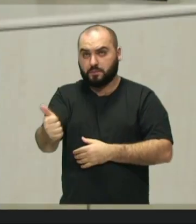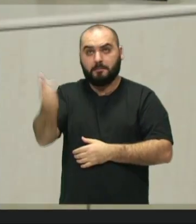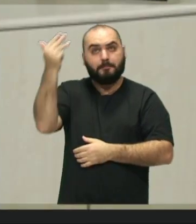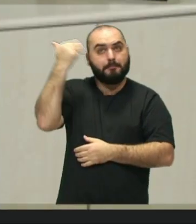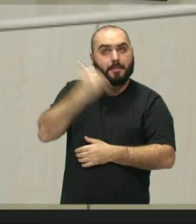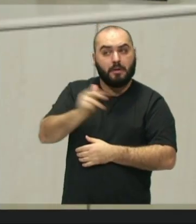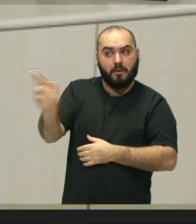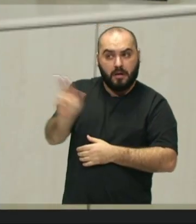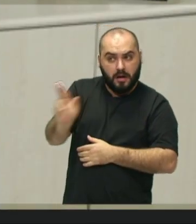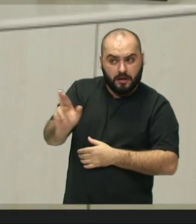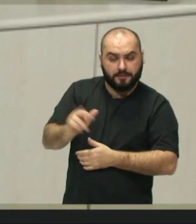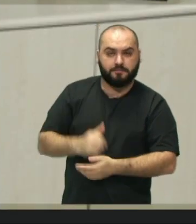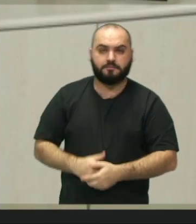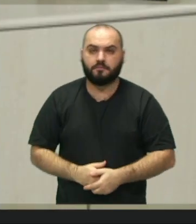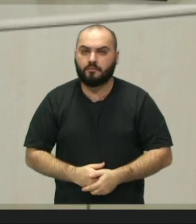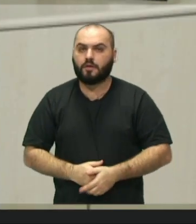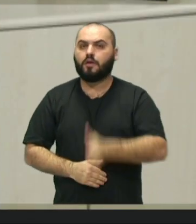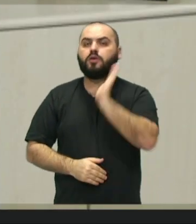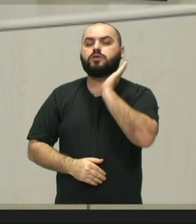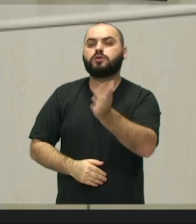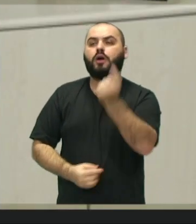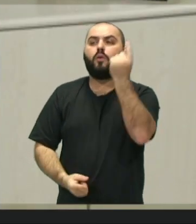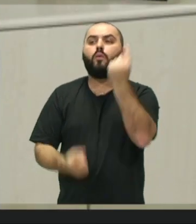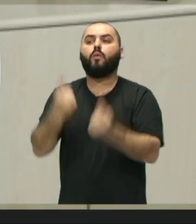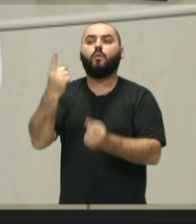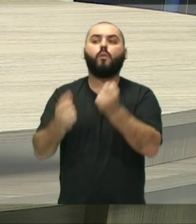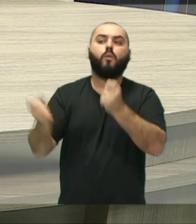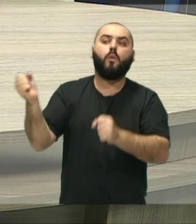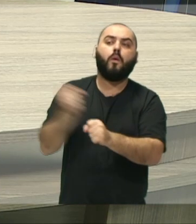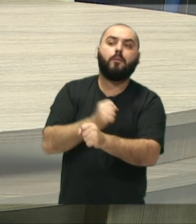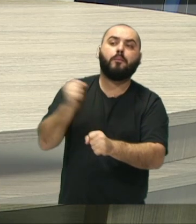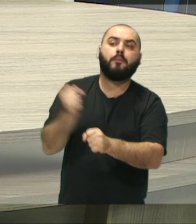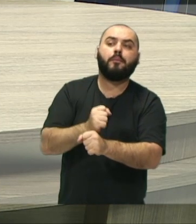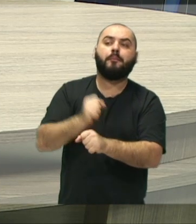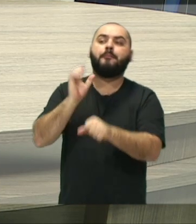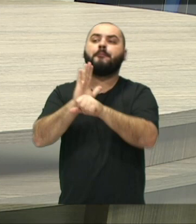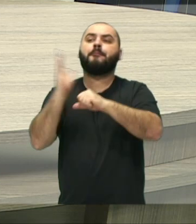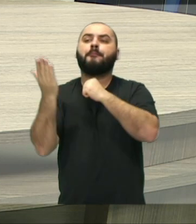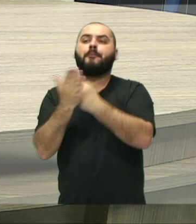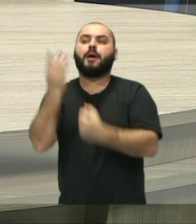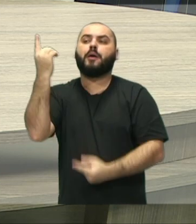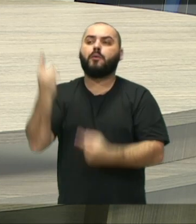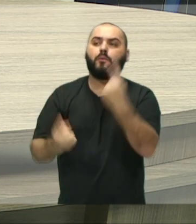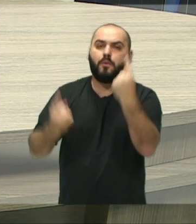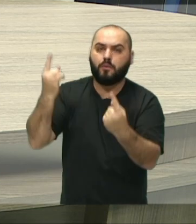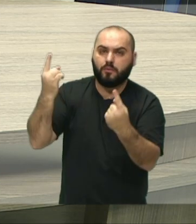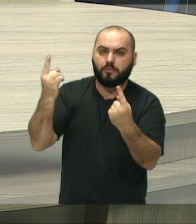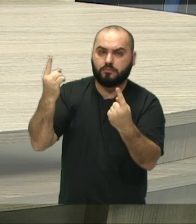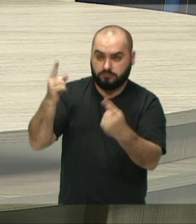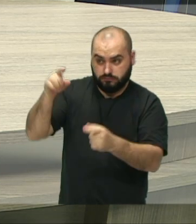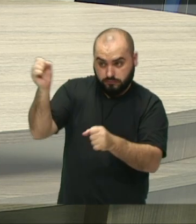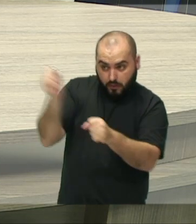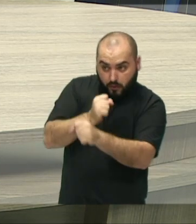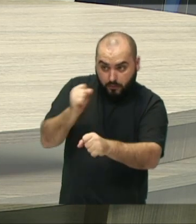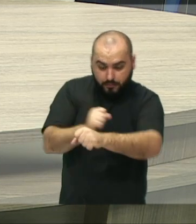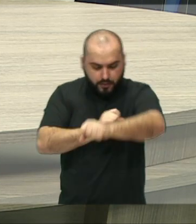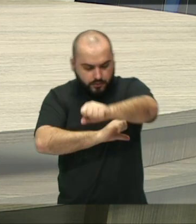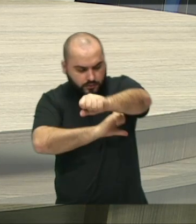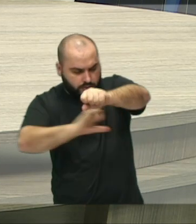já quais obras com esse dinheiro e em quais bairros? É tudo obra de esgotamento? Como é que